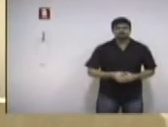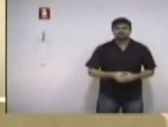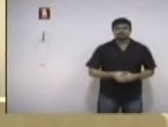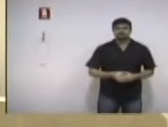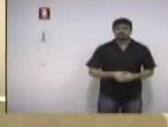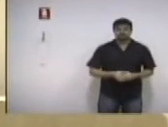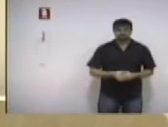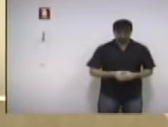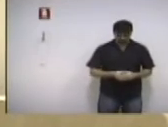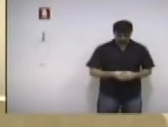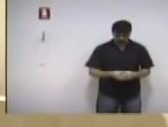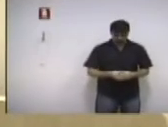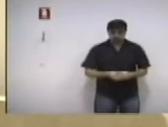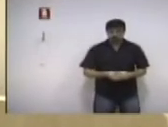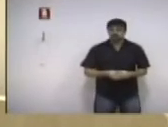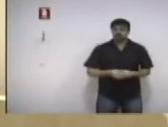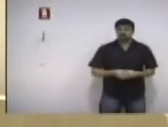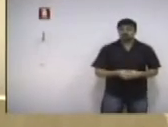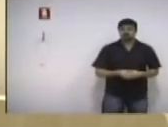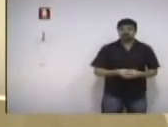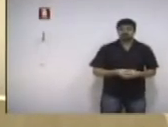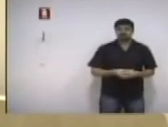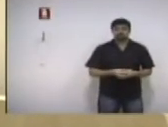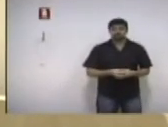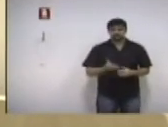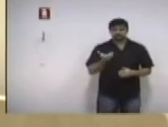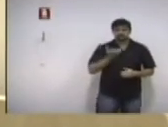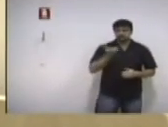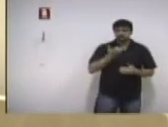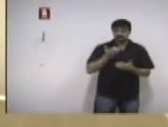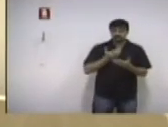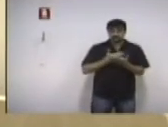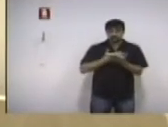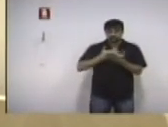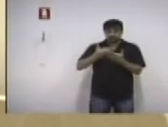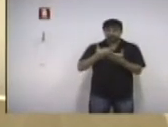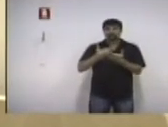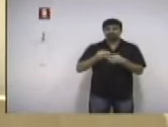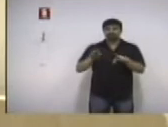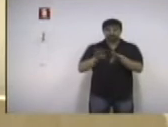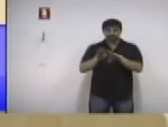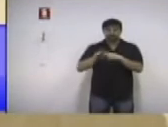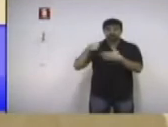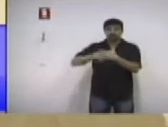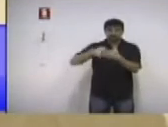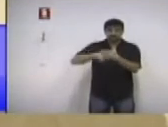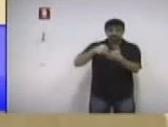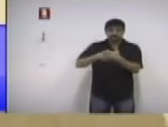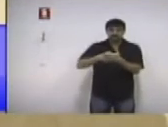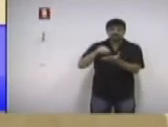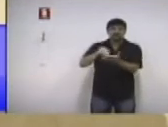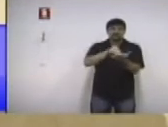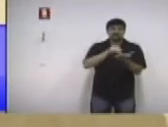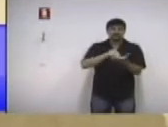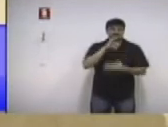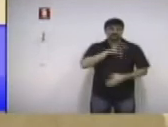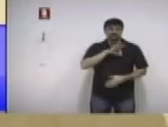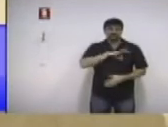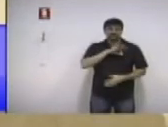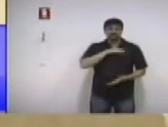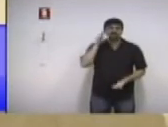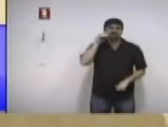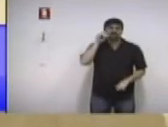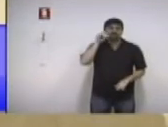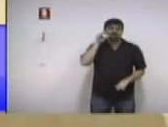e eu quero abrir a minha fala para fazer coro ao pagamento do funcionário público no